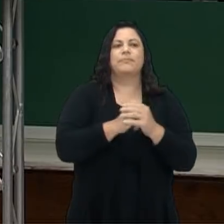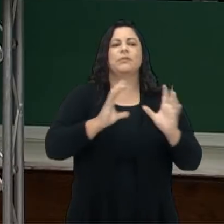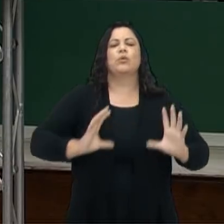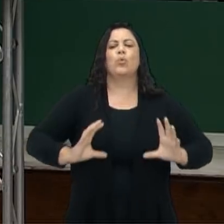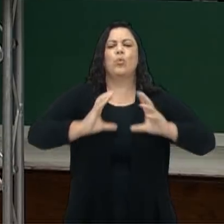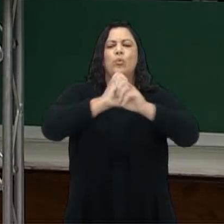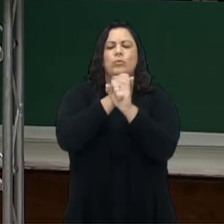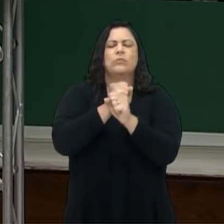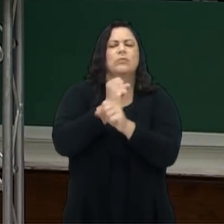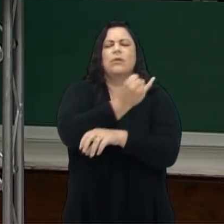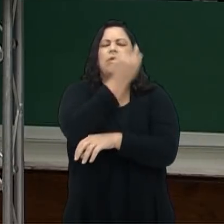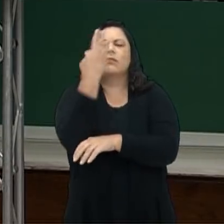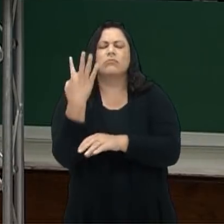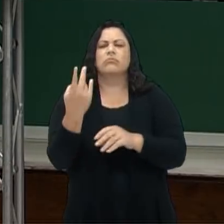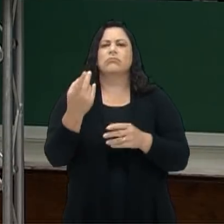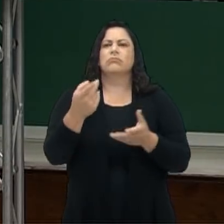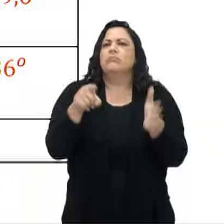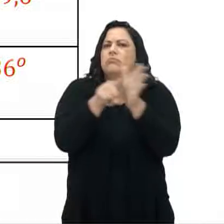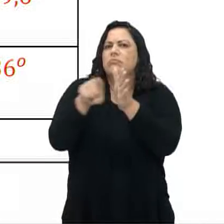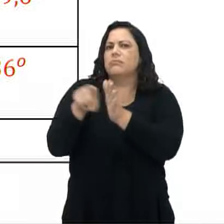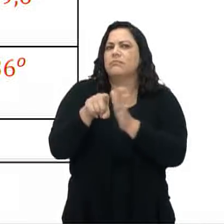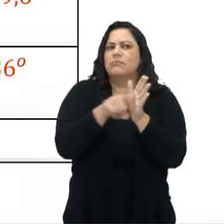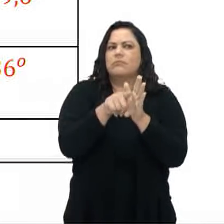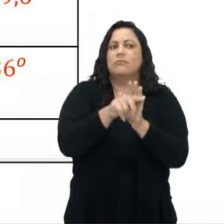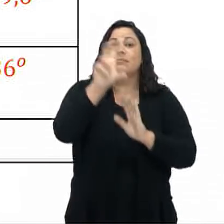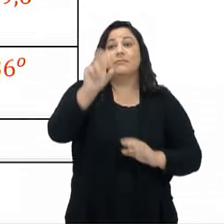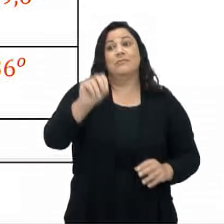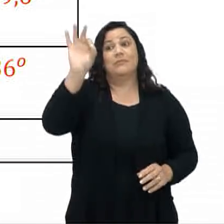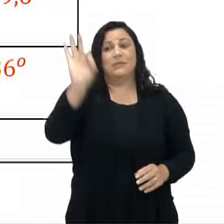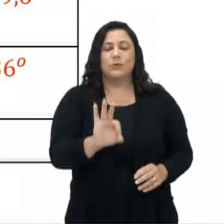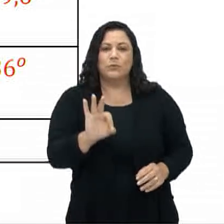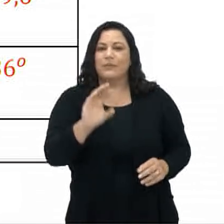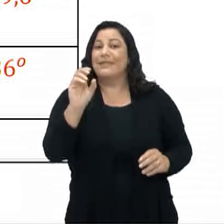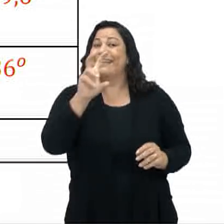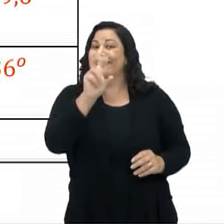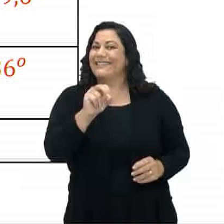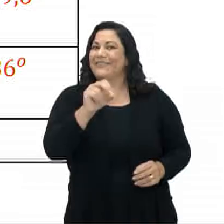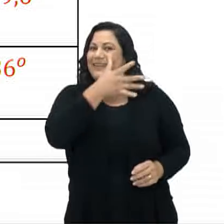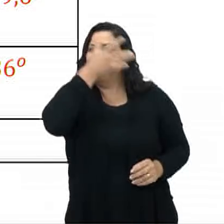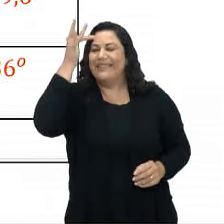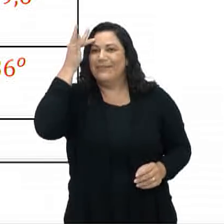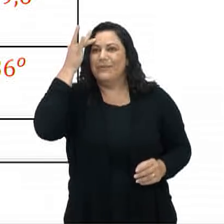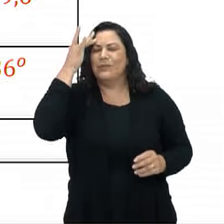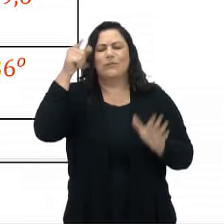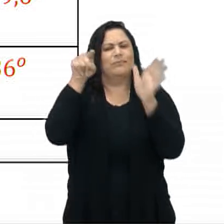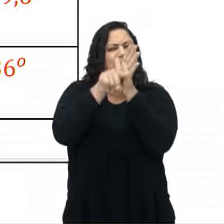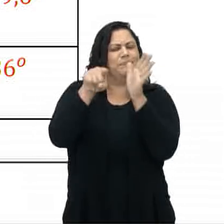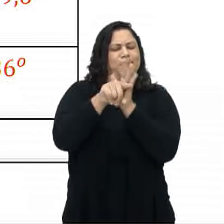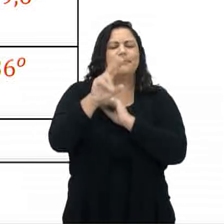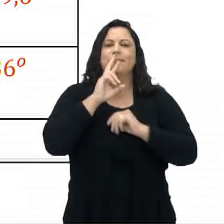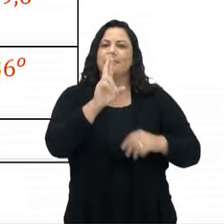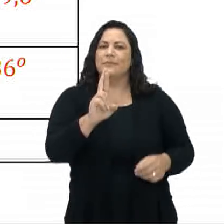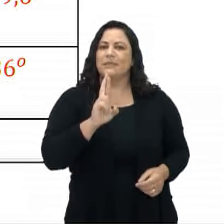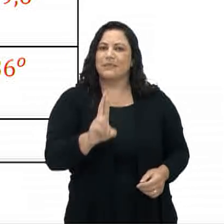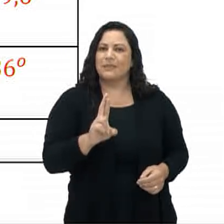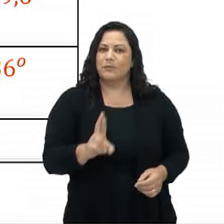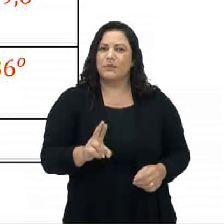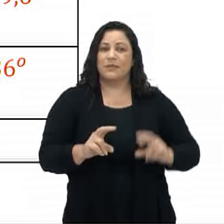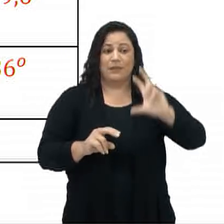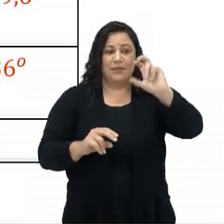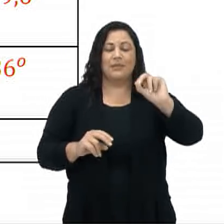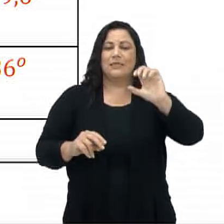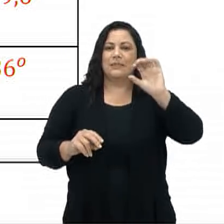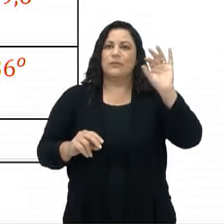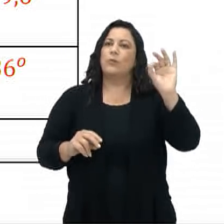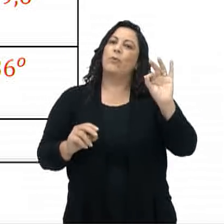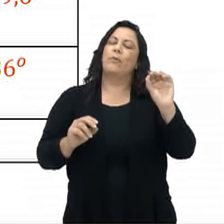de pessoas da amostra, então foram 50 pessoas entrevistadas, né? Dessas 50 pessoas, 12